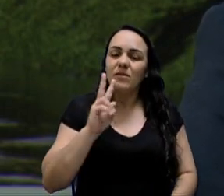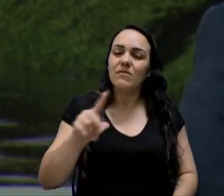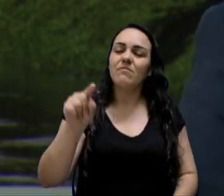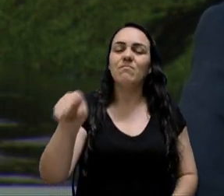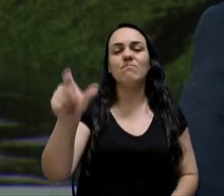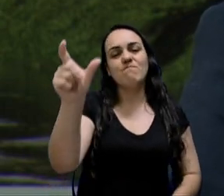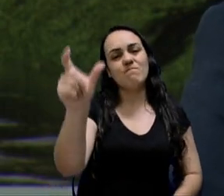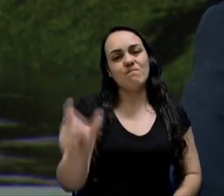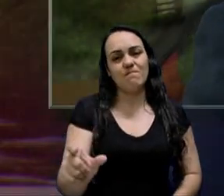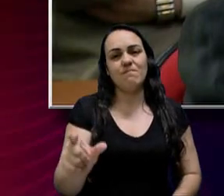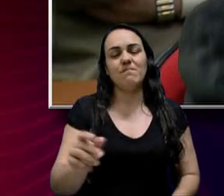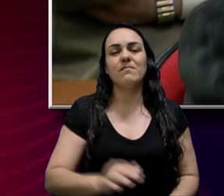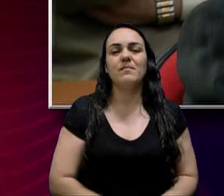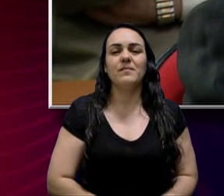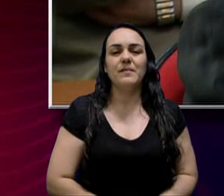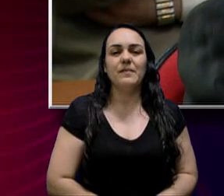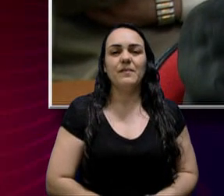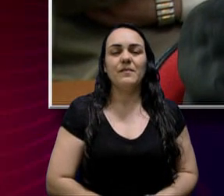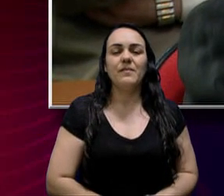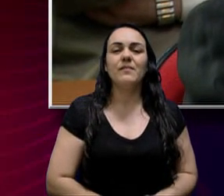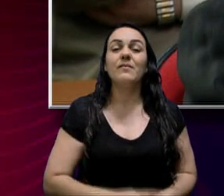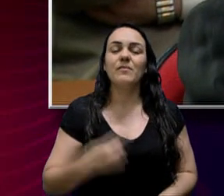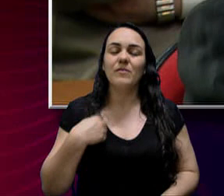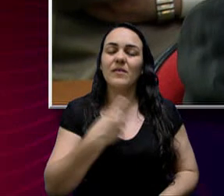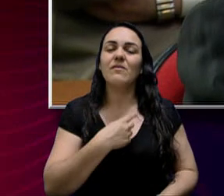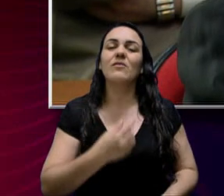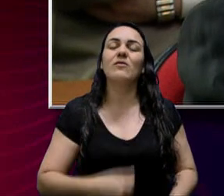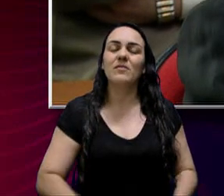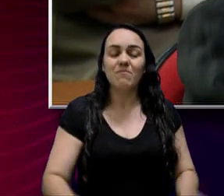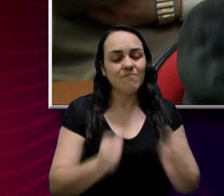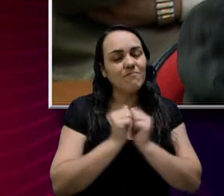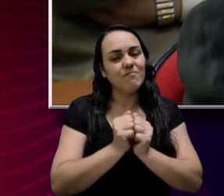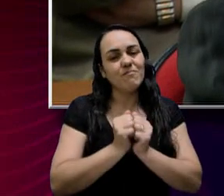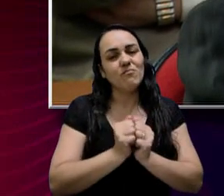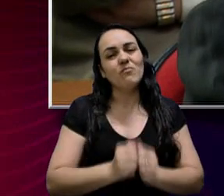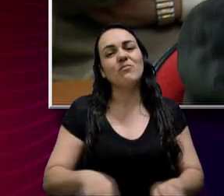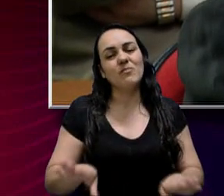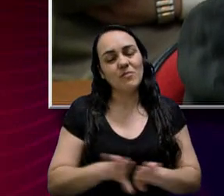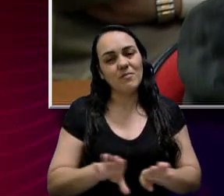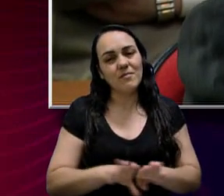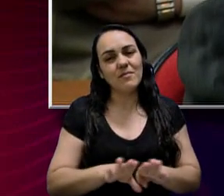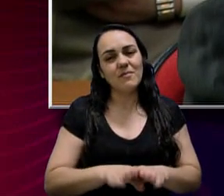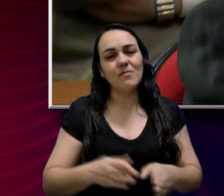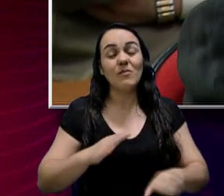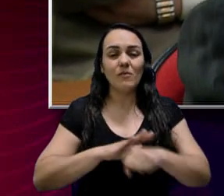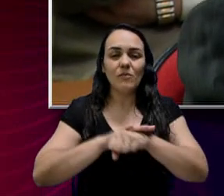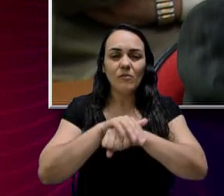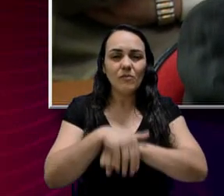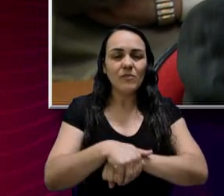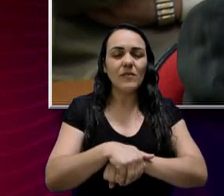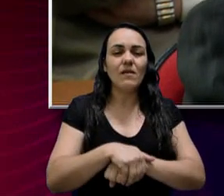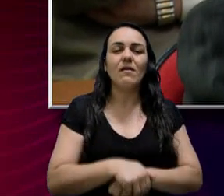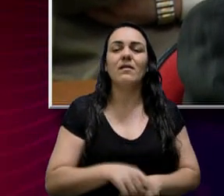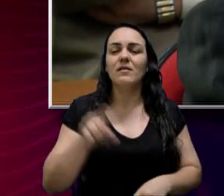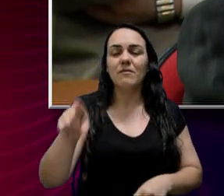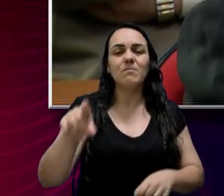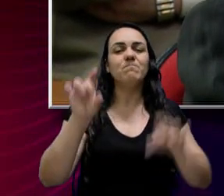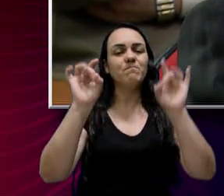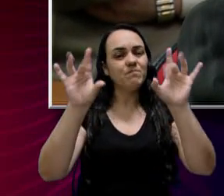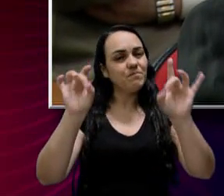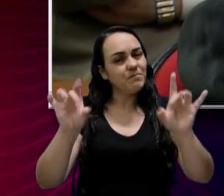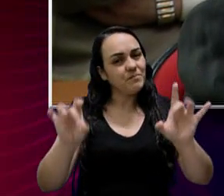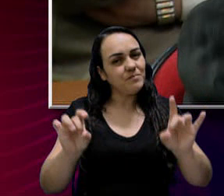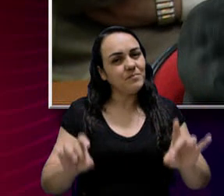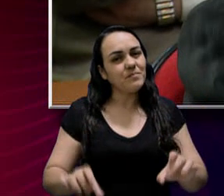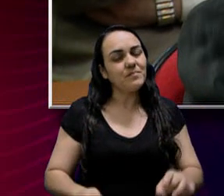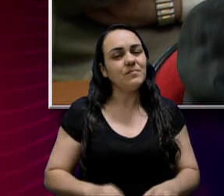você, que nós temos o prazer de compartilhar. Já que esta noite a grande estrela é você,